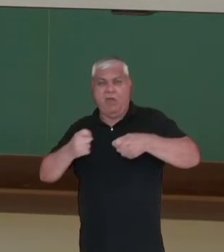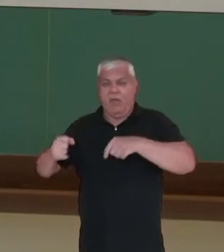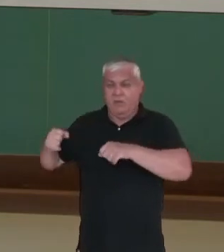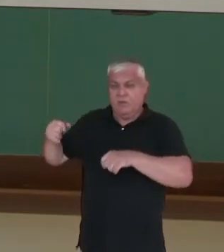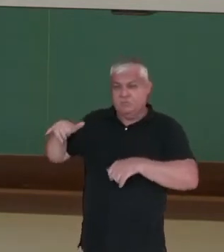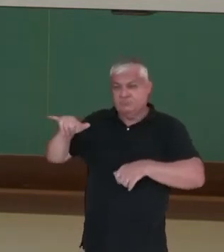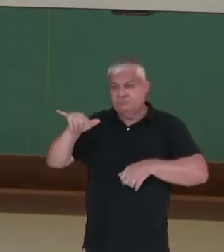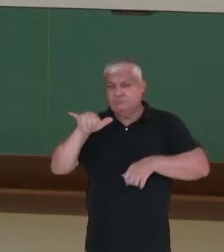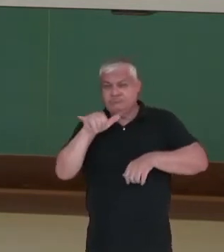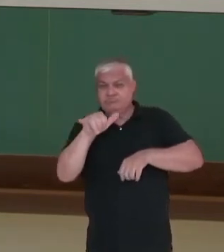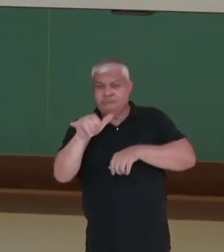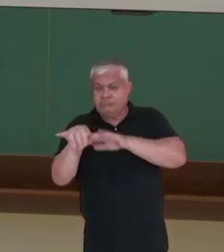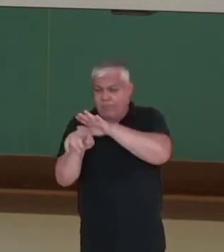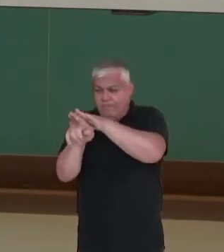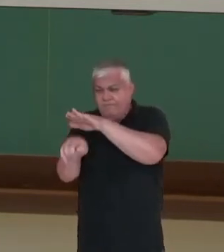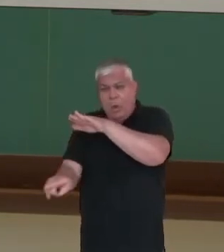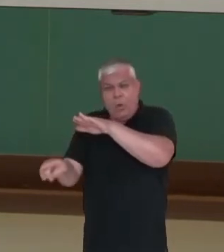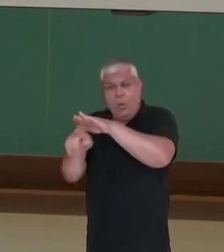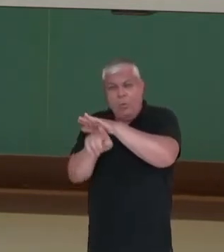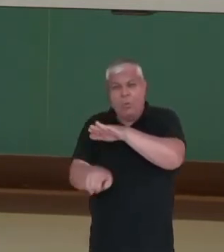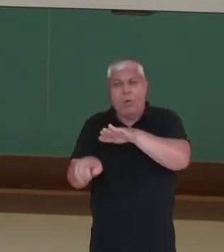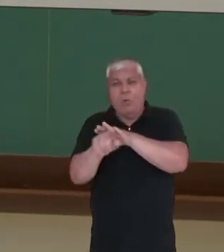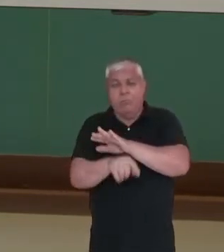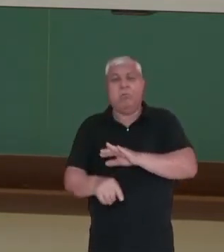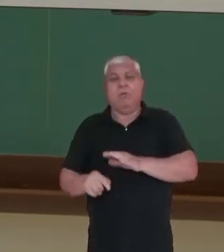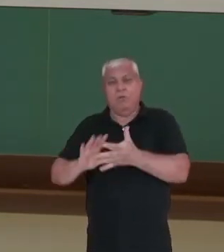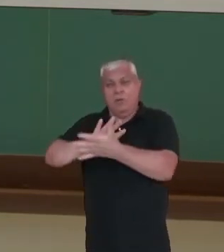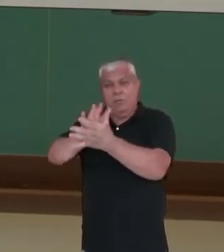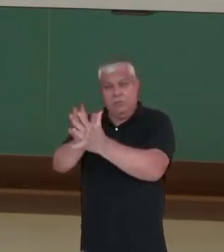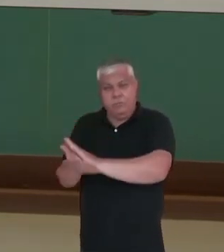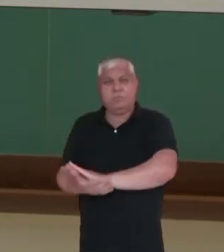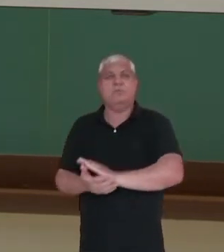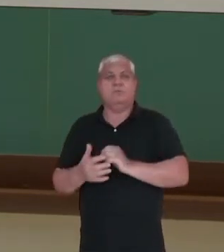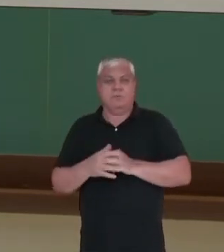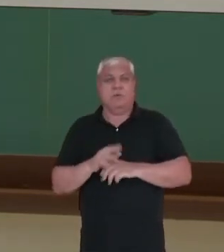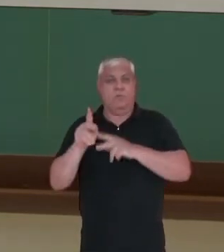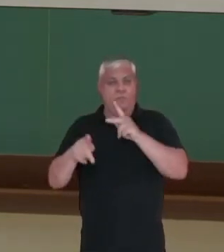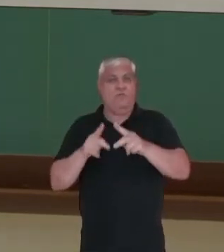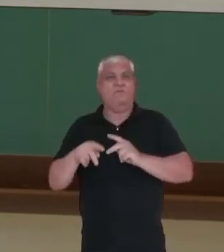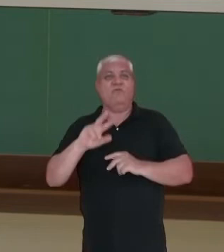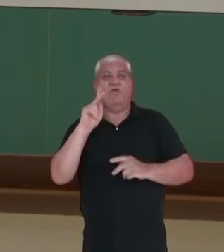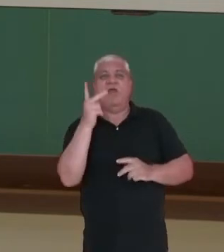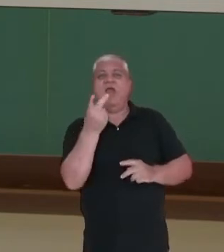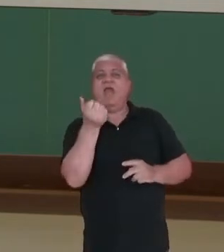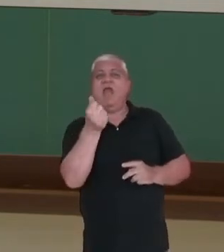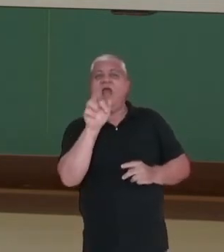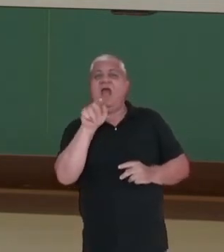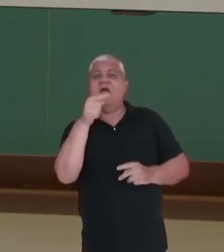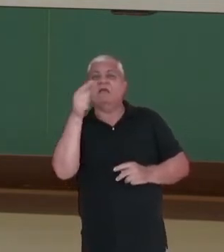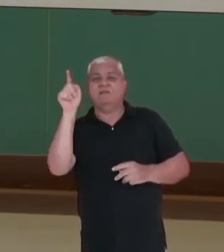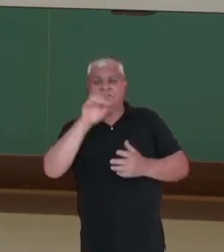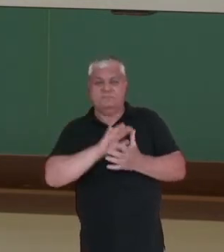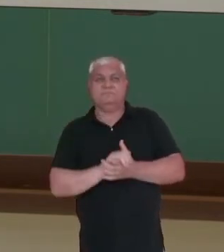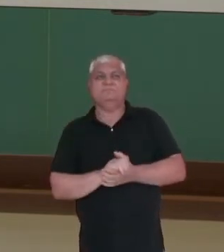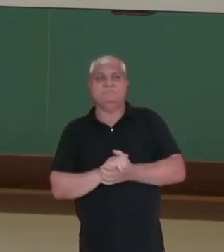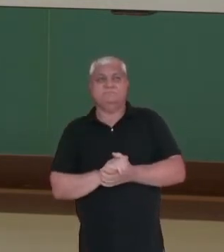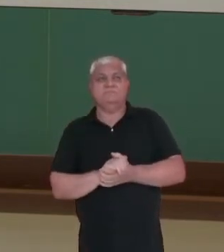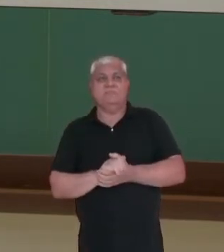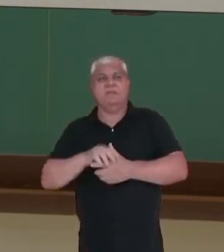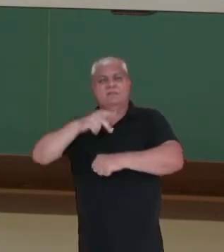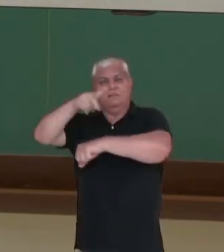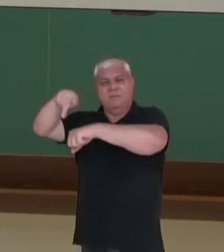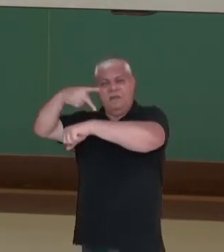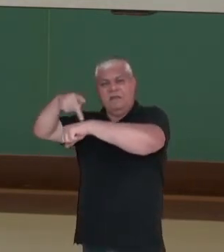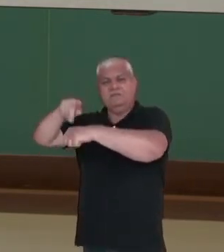esses grupos terroristas, né, como o Boko Haram, esse que é o nome. E assim por diante, né, tem outros países aí também com muitos